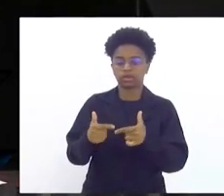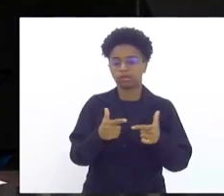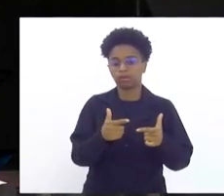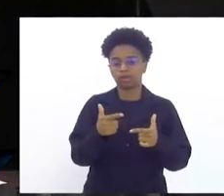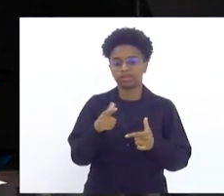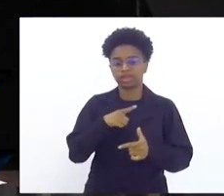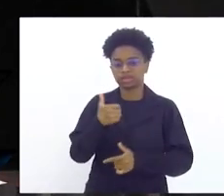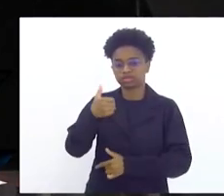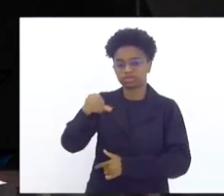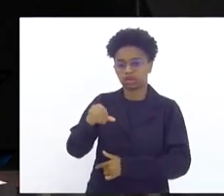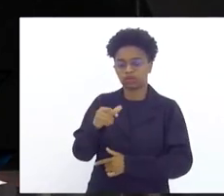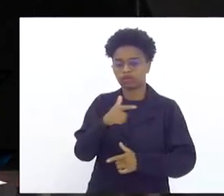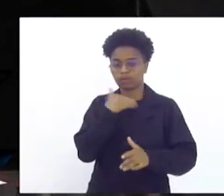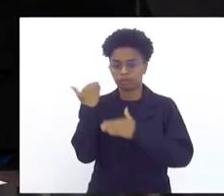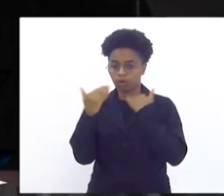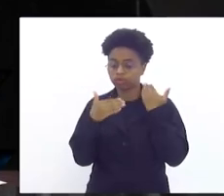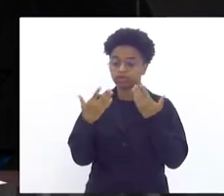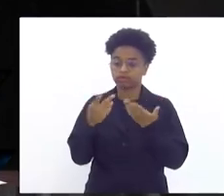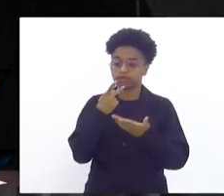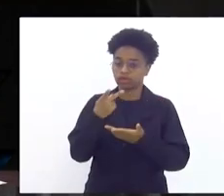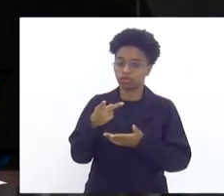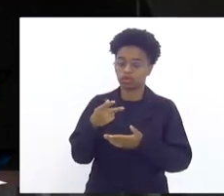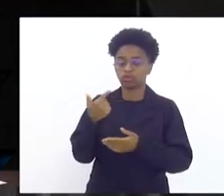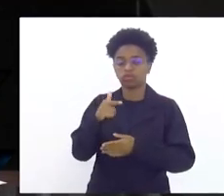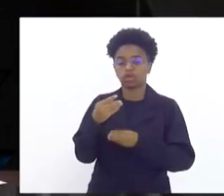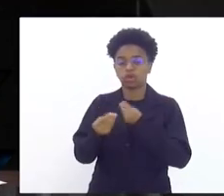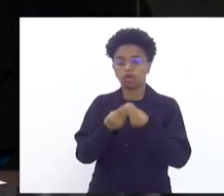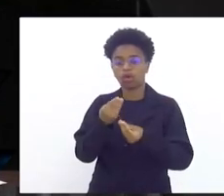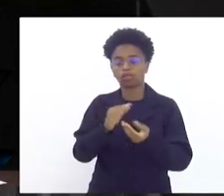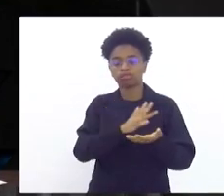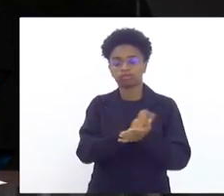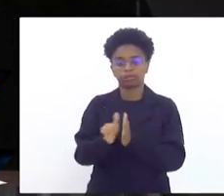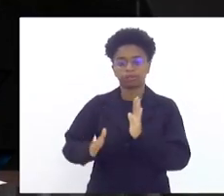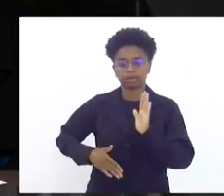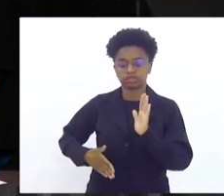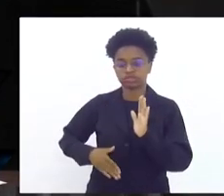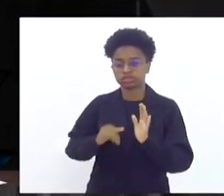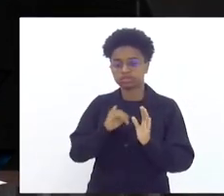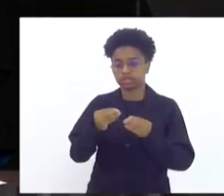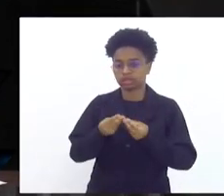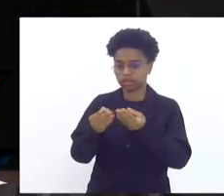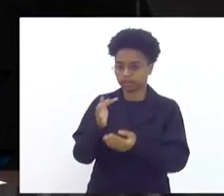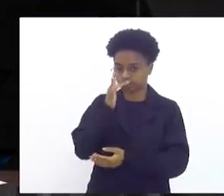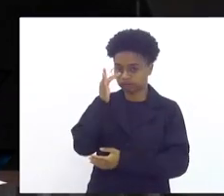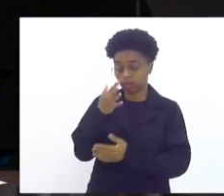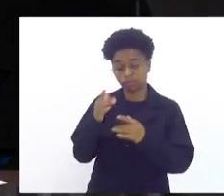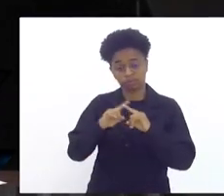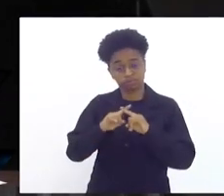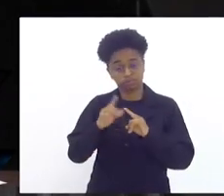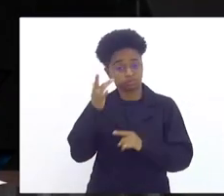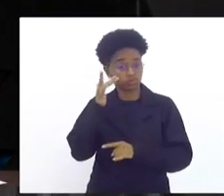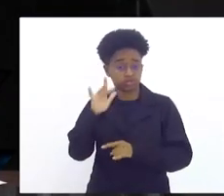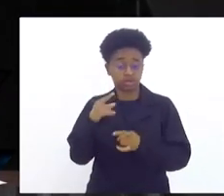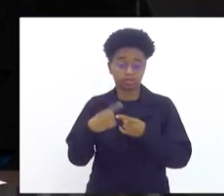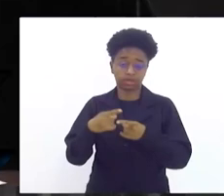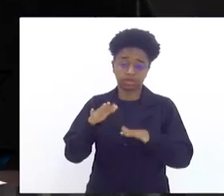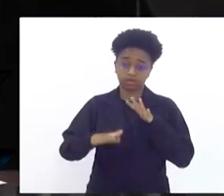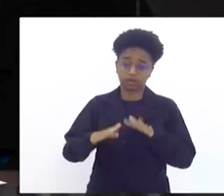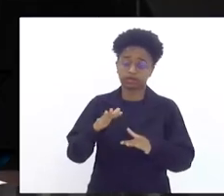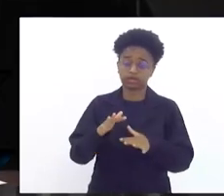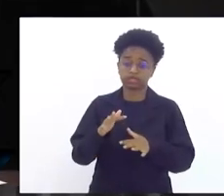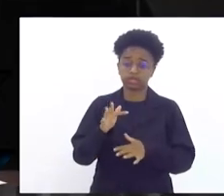bandido com rosas não sei porque provavelmente o Flávio Dino entrou no Complexo do Alemão